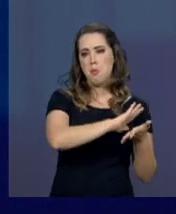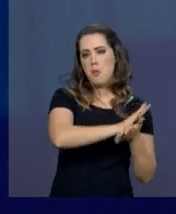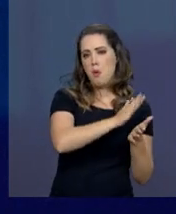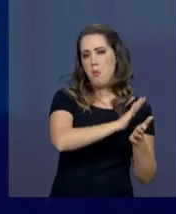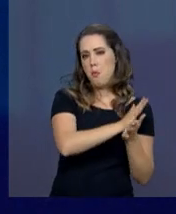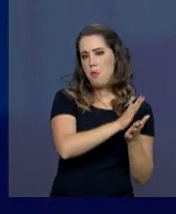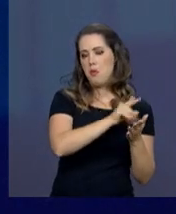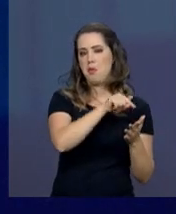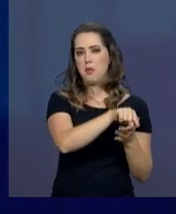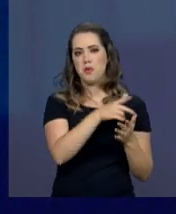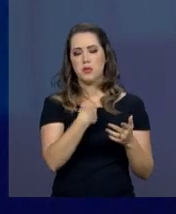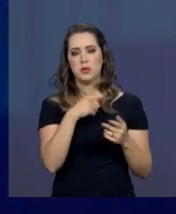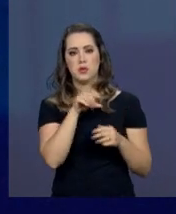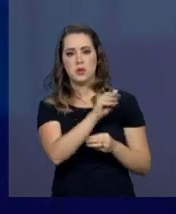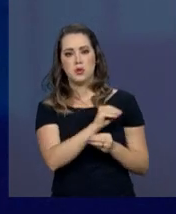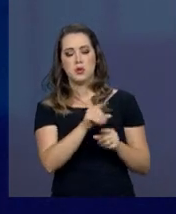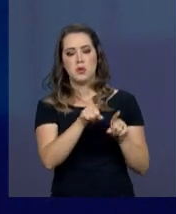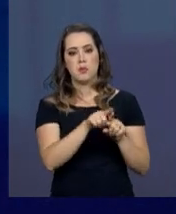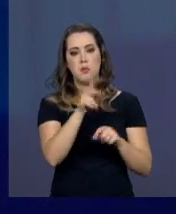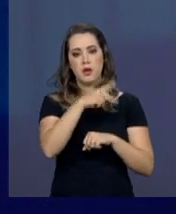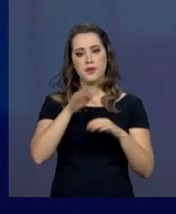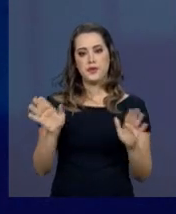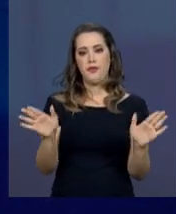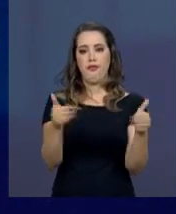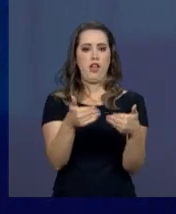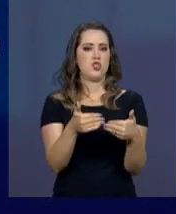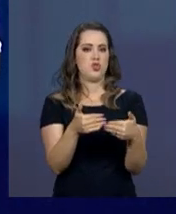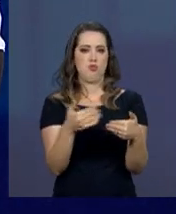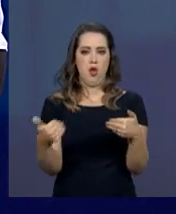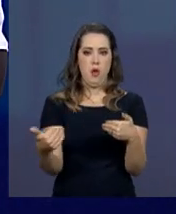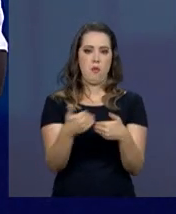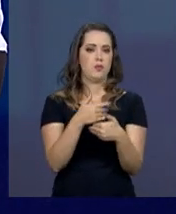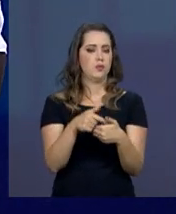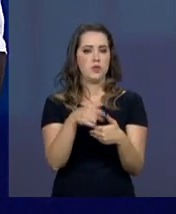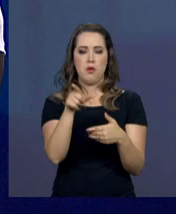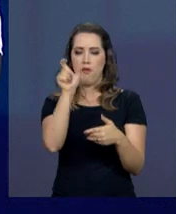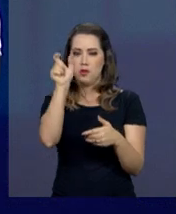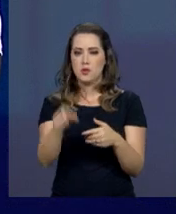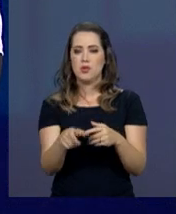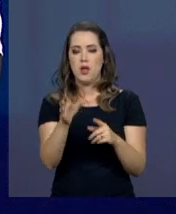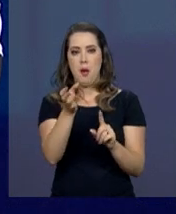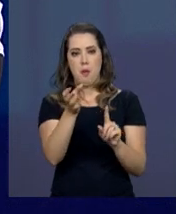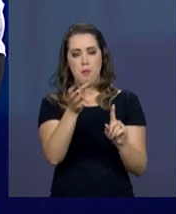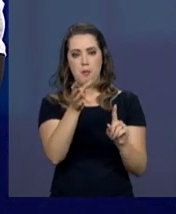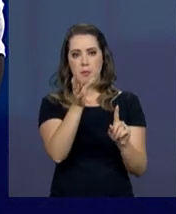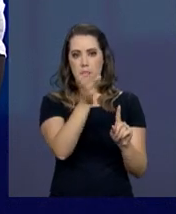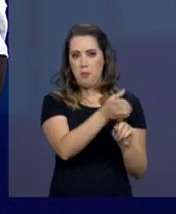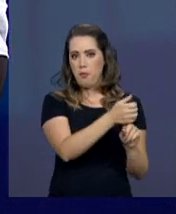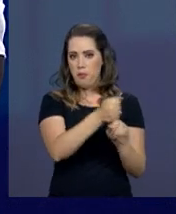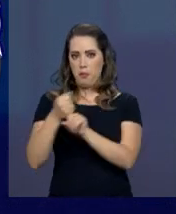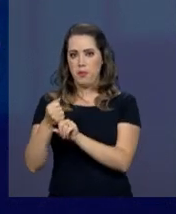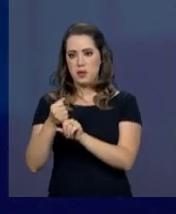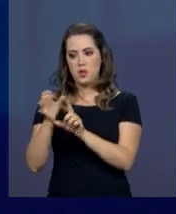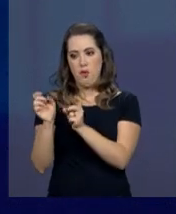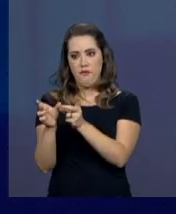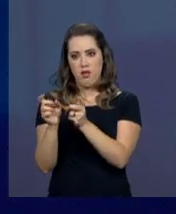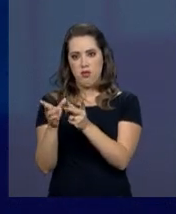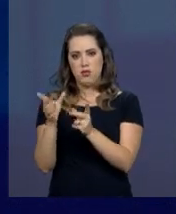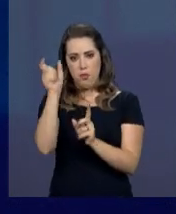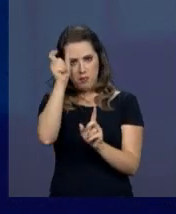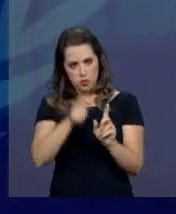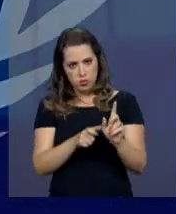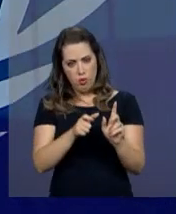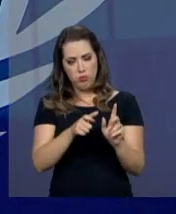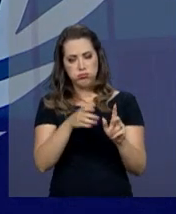demagogia países que fecham fronteiras acabam alimentando o tráfico de pessoas realmente um dos grandes temas desta edição da